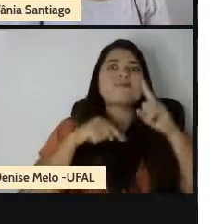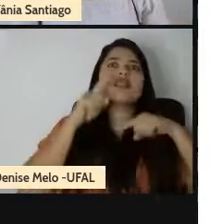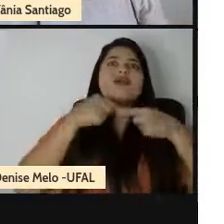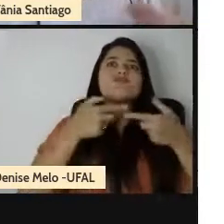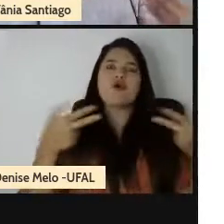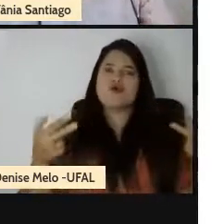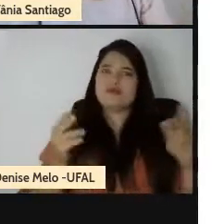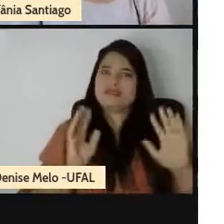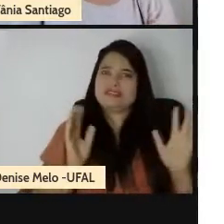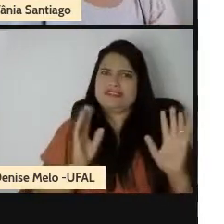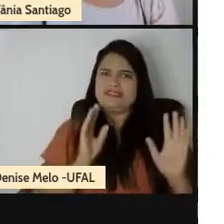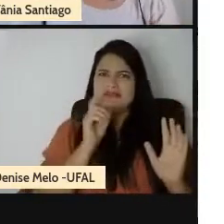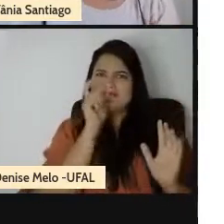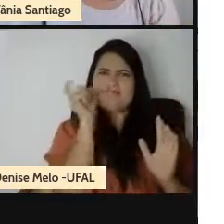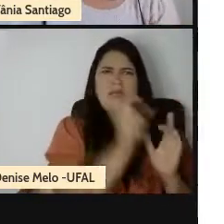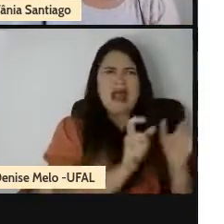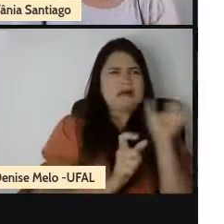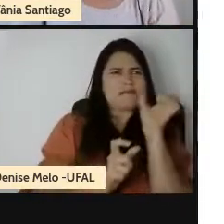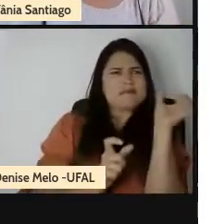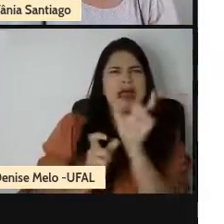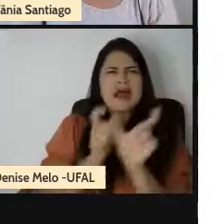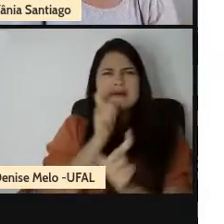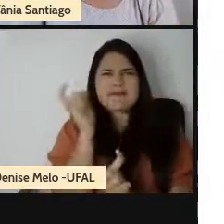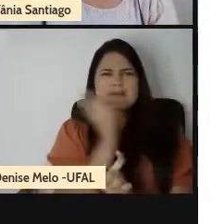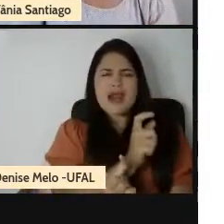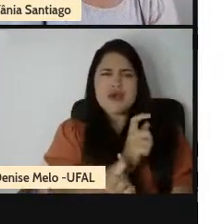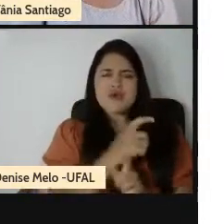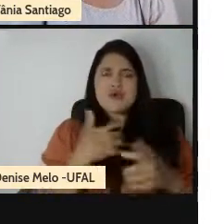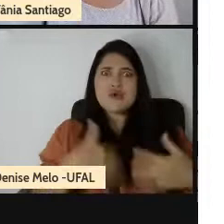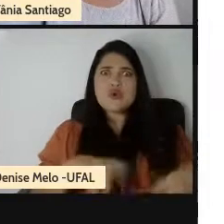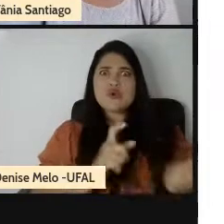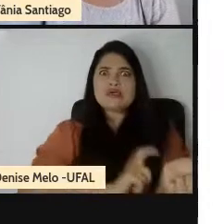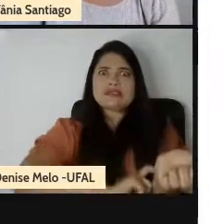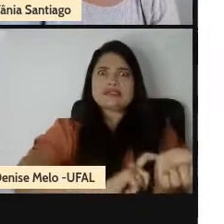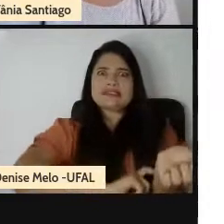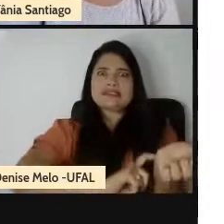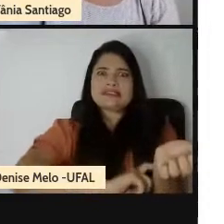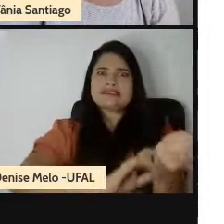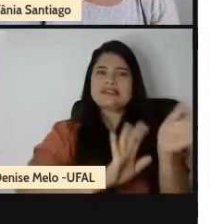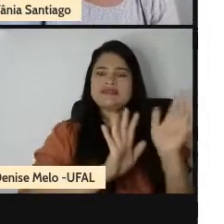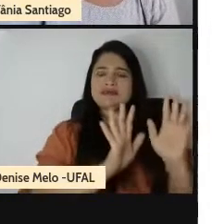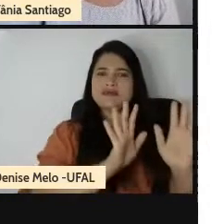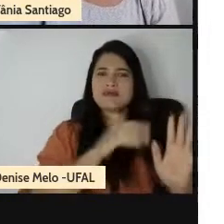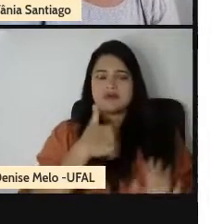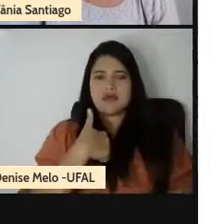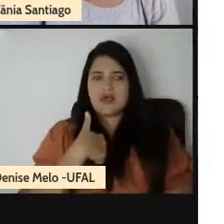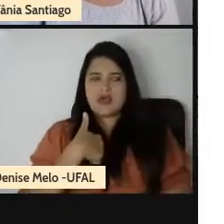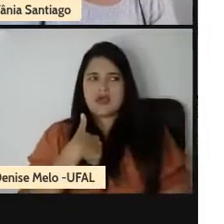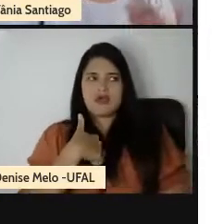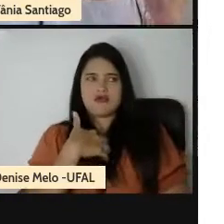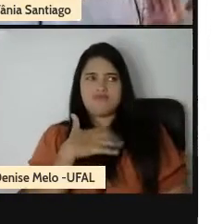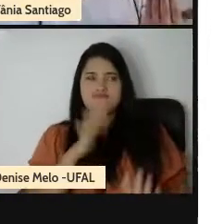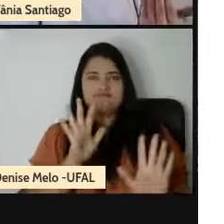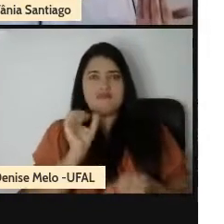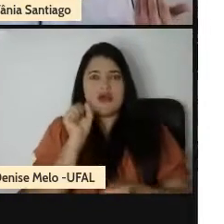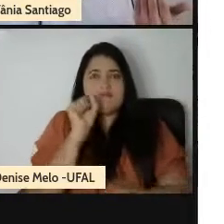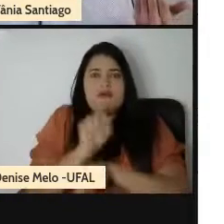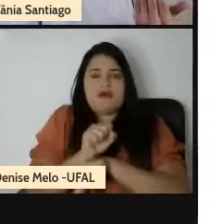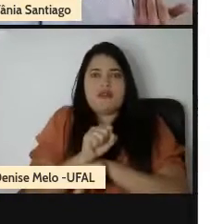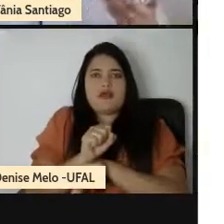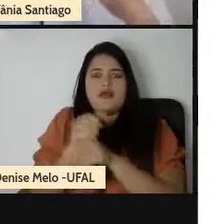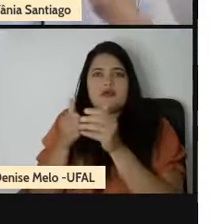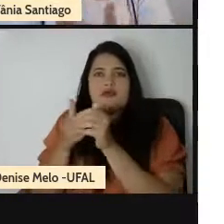calão, xingando e com os ânimos muito exaltados. Eu, naquele momento, parei de fazer a